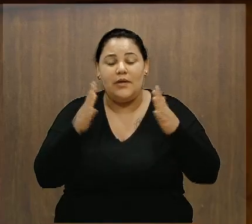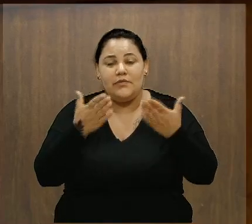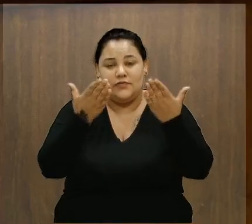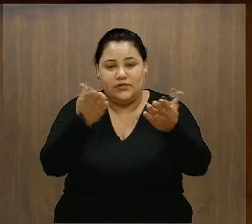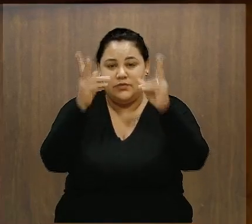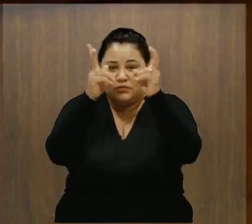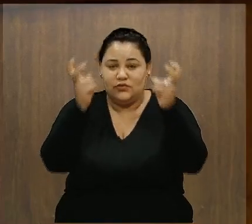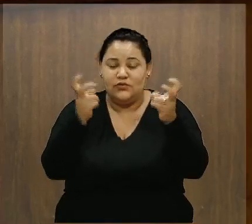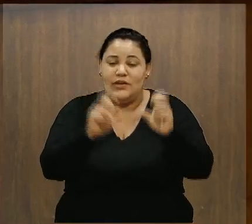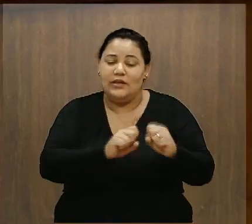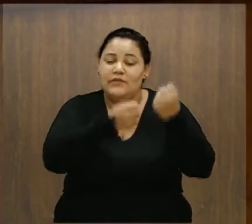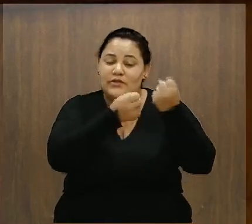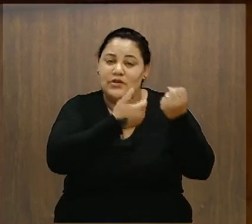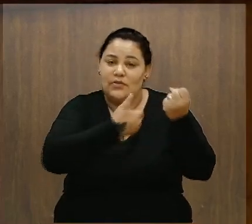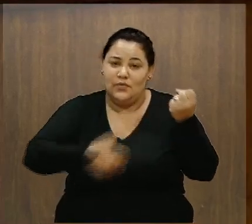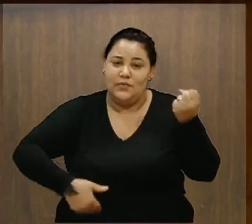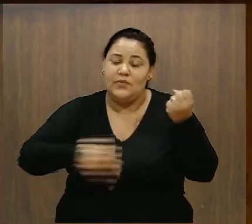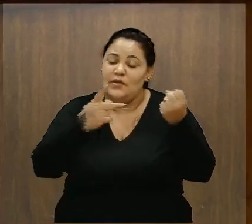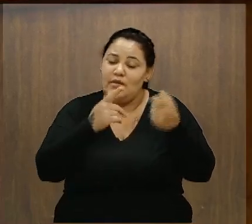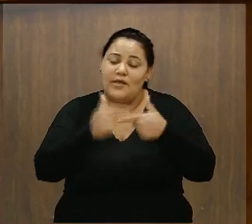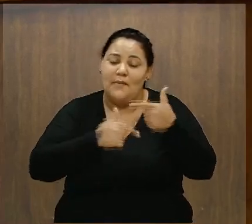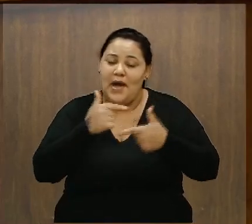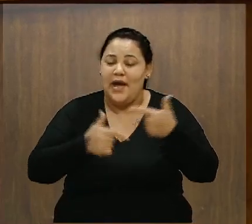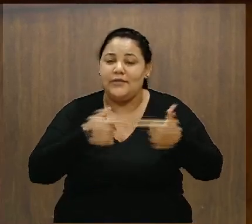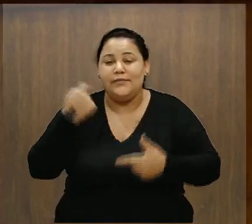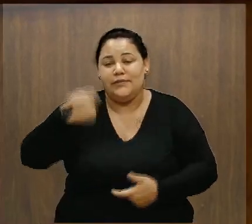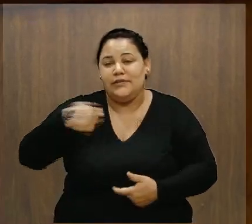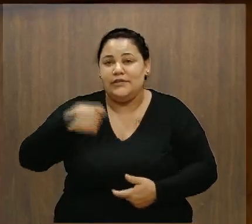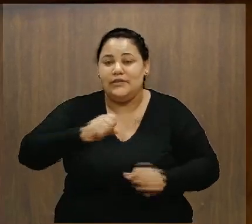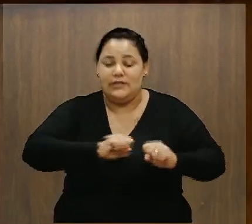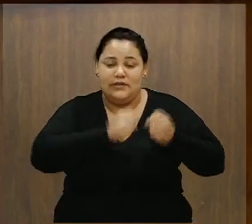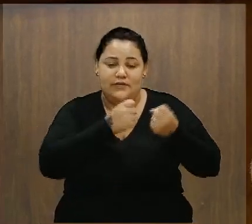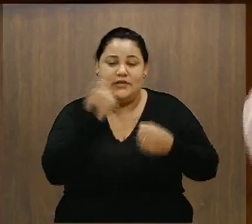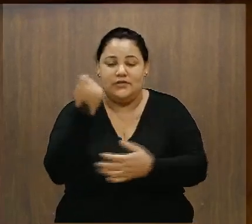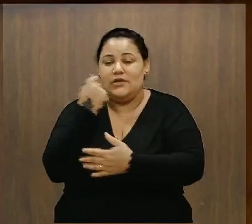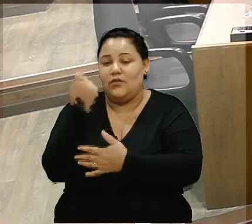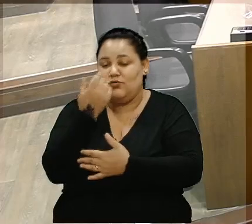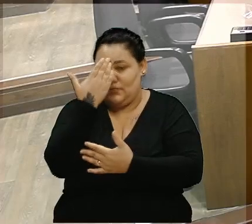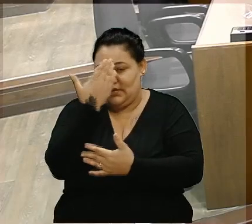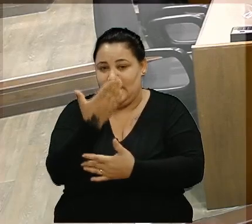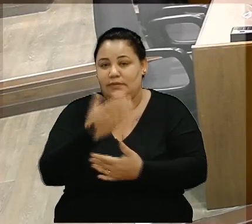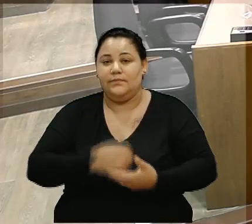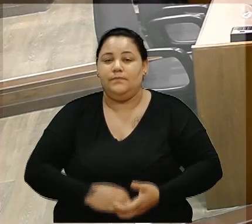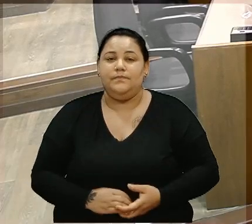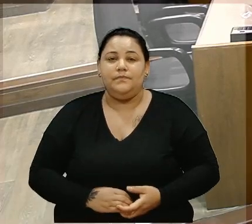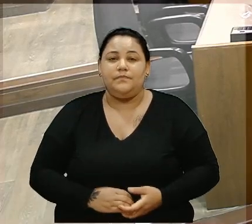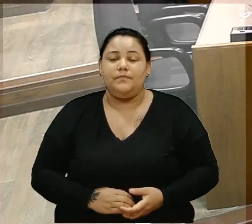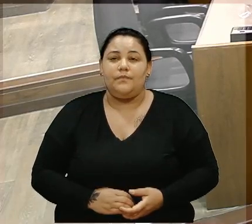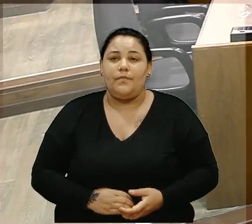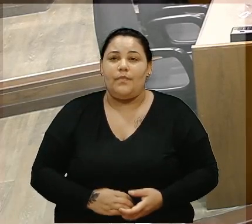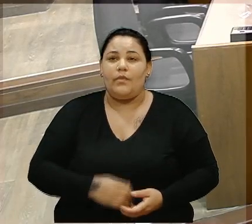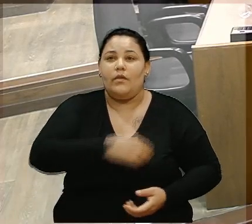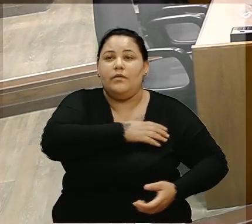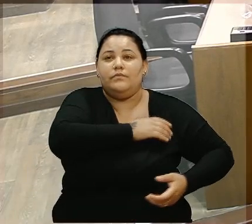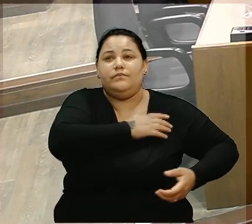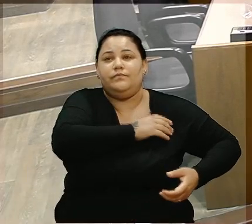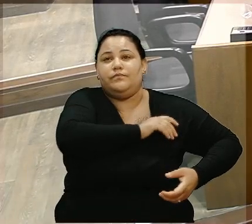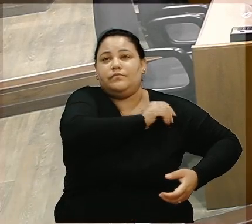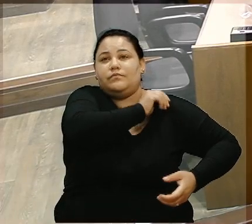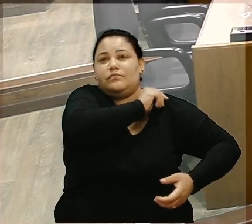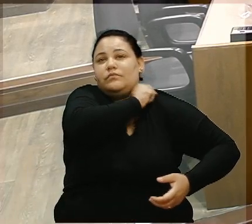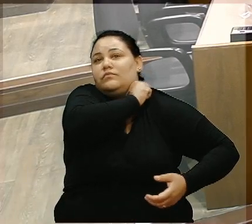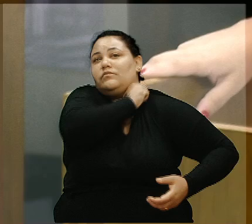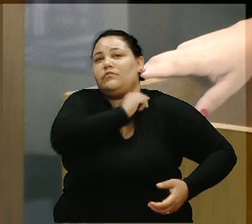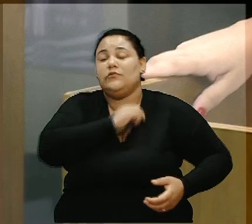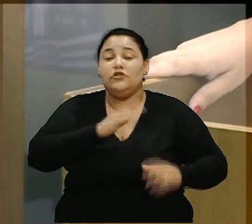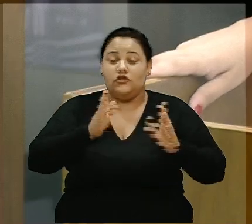e a Defensoria Pública pela atuação necessária, no caso, na defesa dos gaúchos. Obrigado. É isso mesmo, já tivemos essa ação, vereador Libardi, e